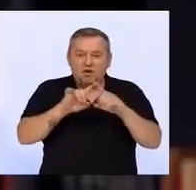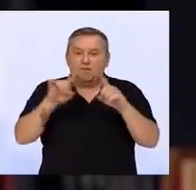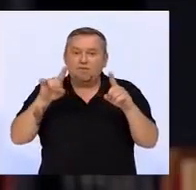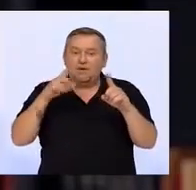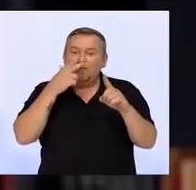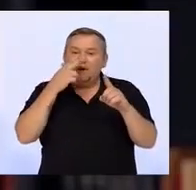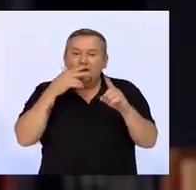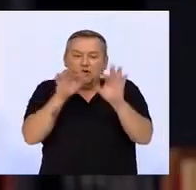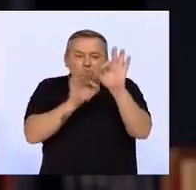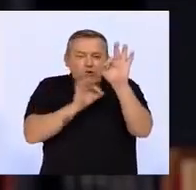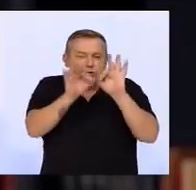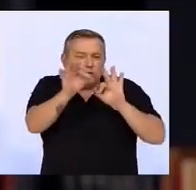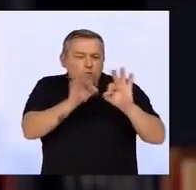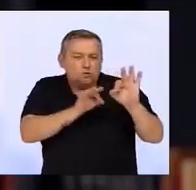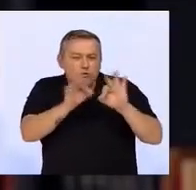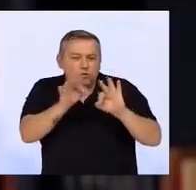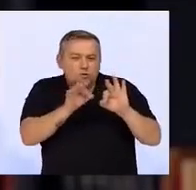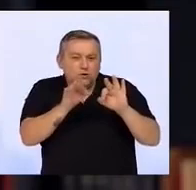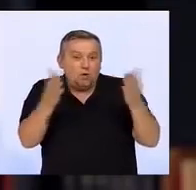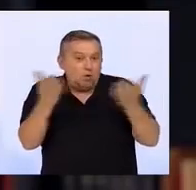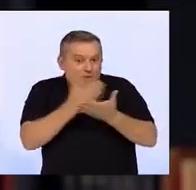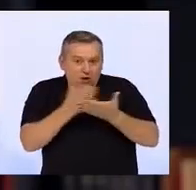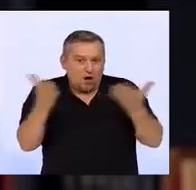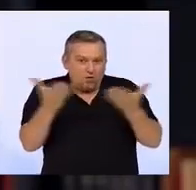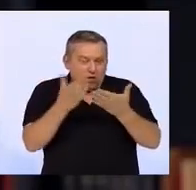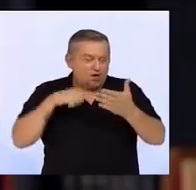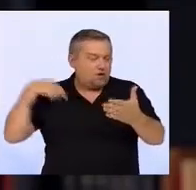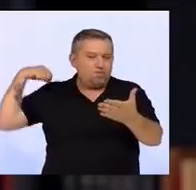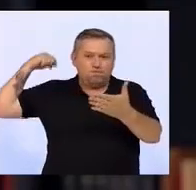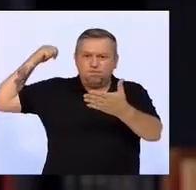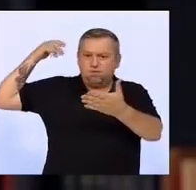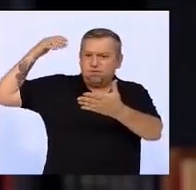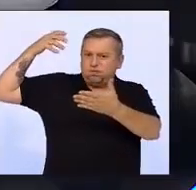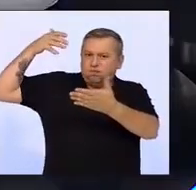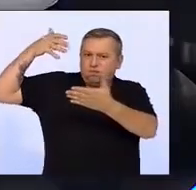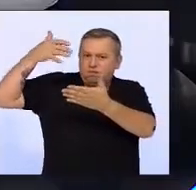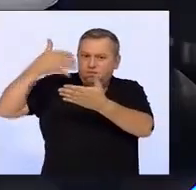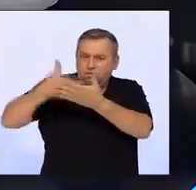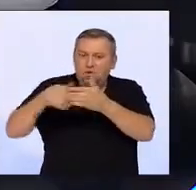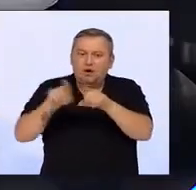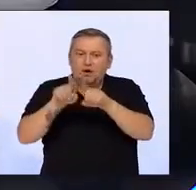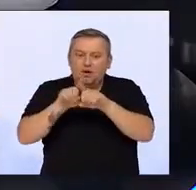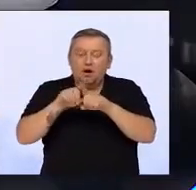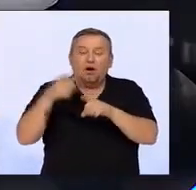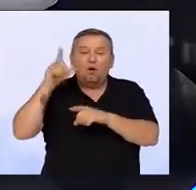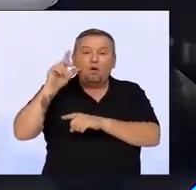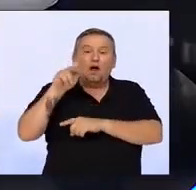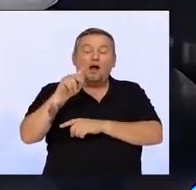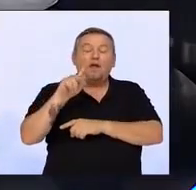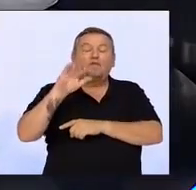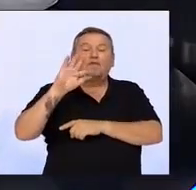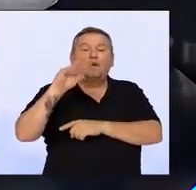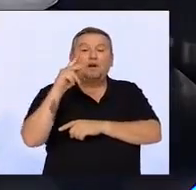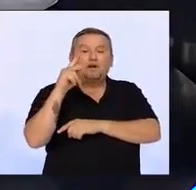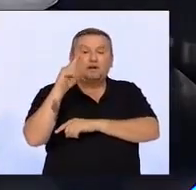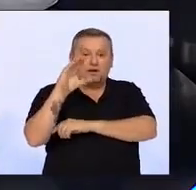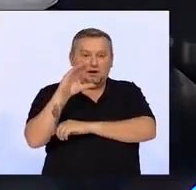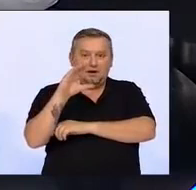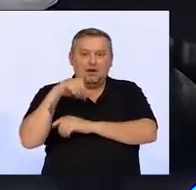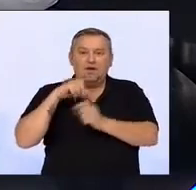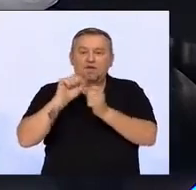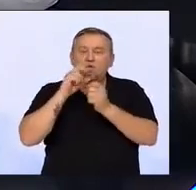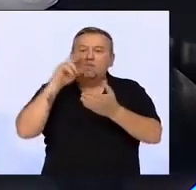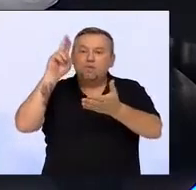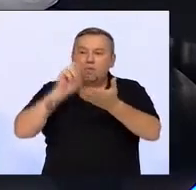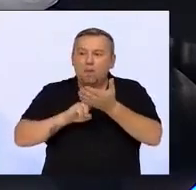sendo tramado. Não é da agora, não é da agora. Ontem o ex-presidente Fernando Henrique Cardoso publicou uma carta apelando às forças